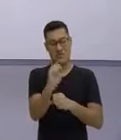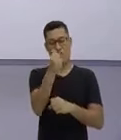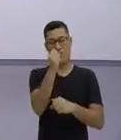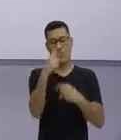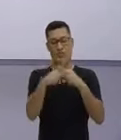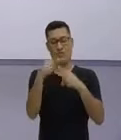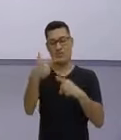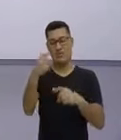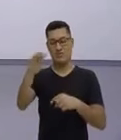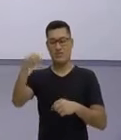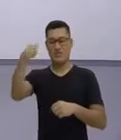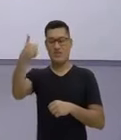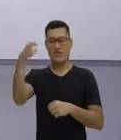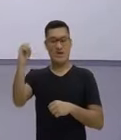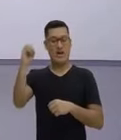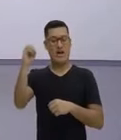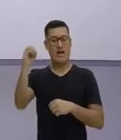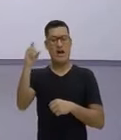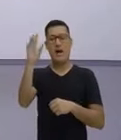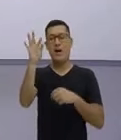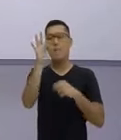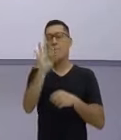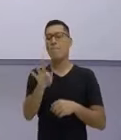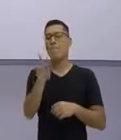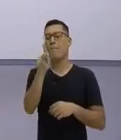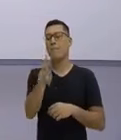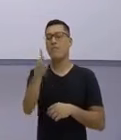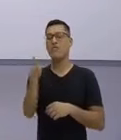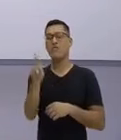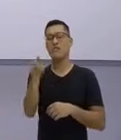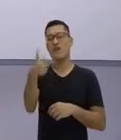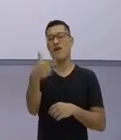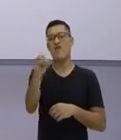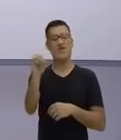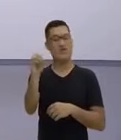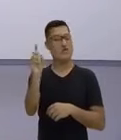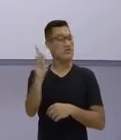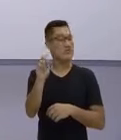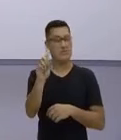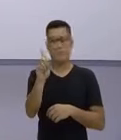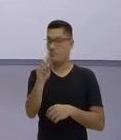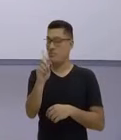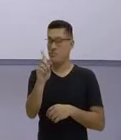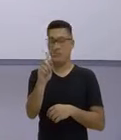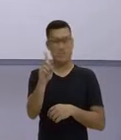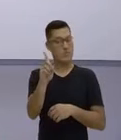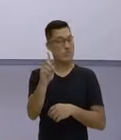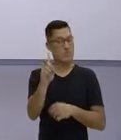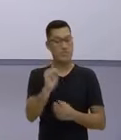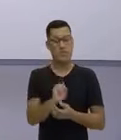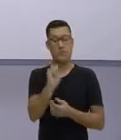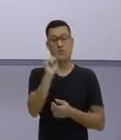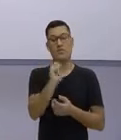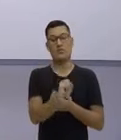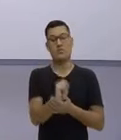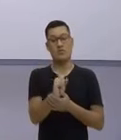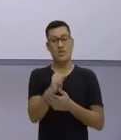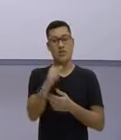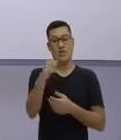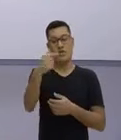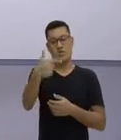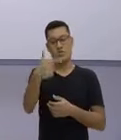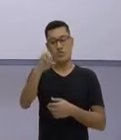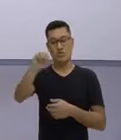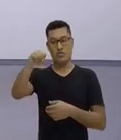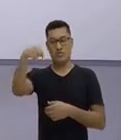Né? Ah, é 20, professor? Não. 20, olha aquela história que eu falei. 20 é 2 vezes 10. 2 elevado a décima é